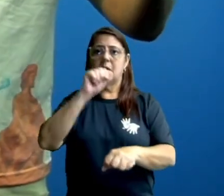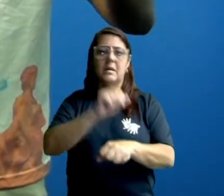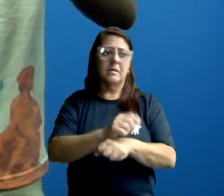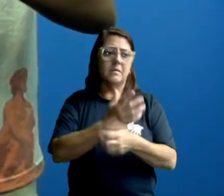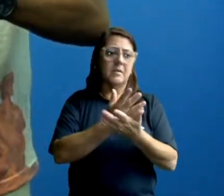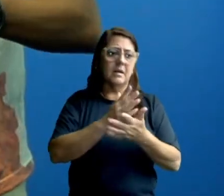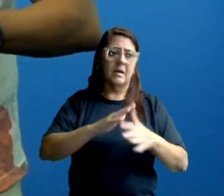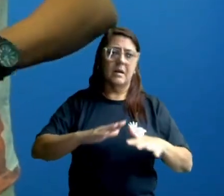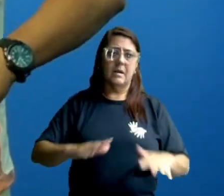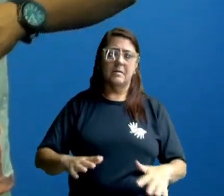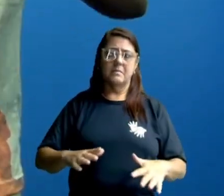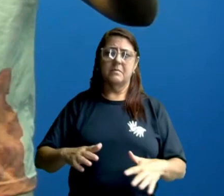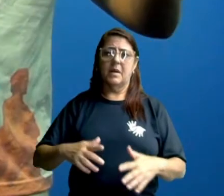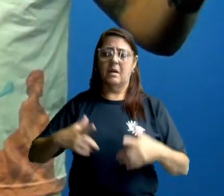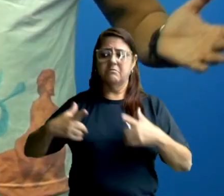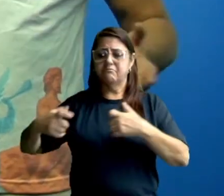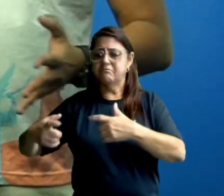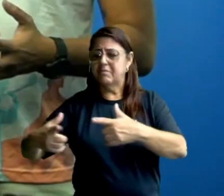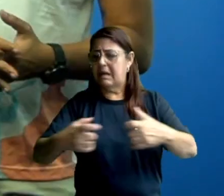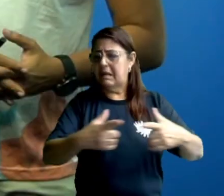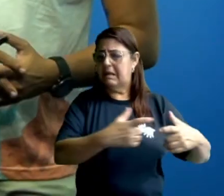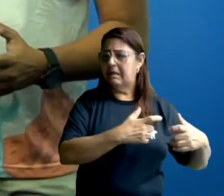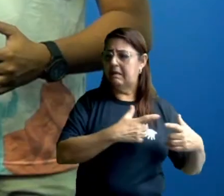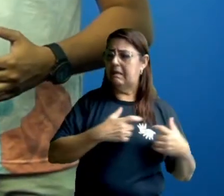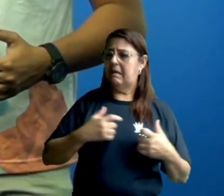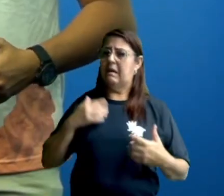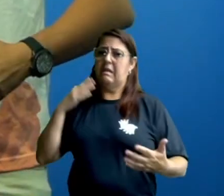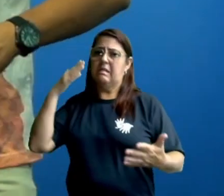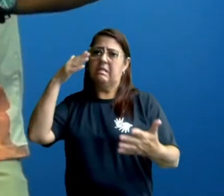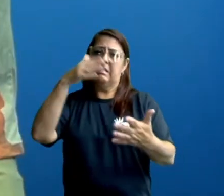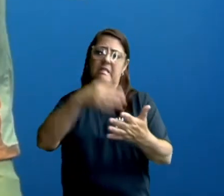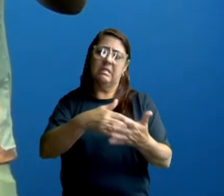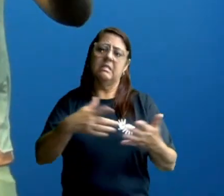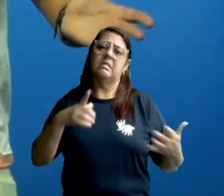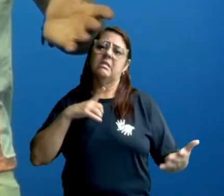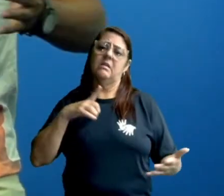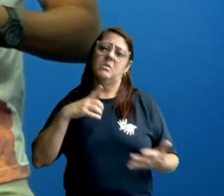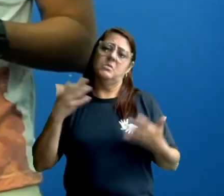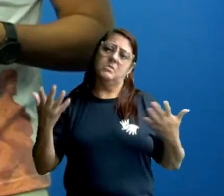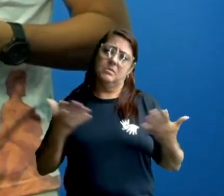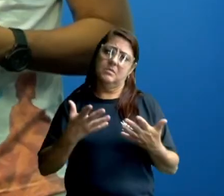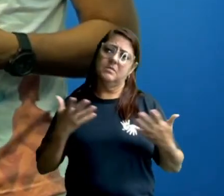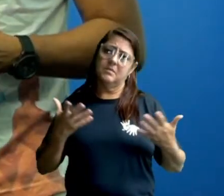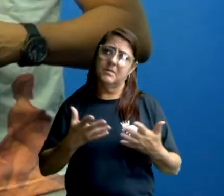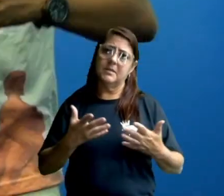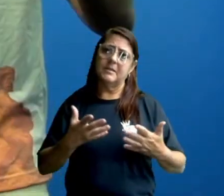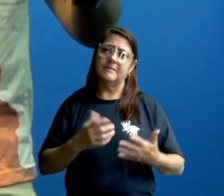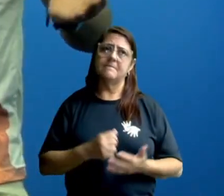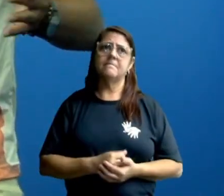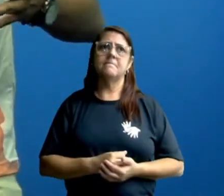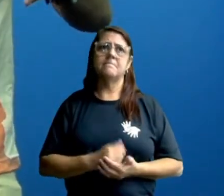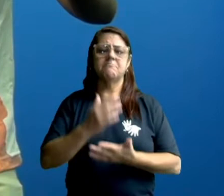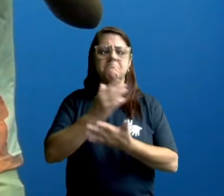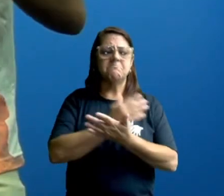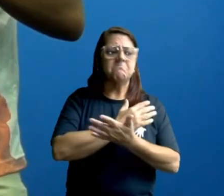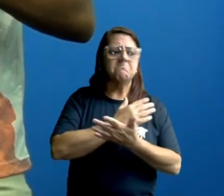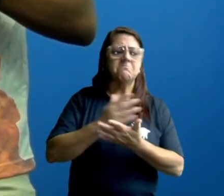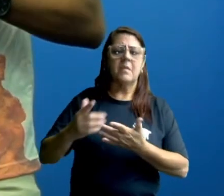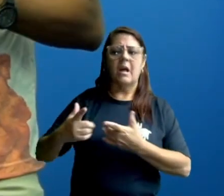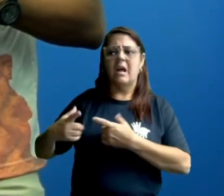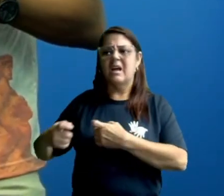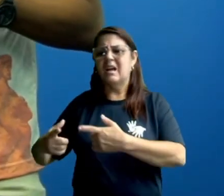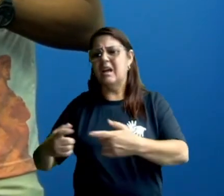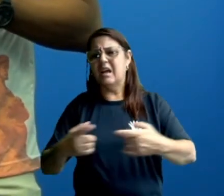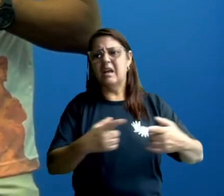Palestina e vai haver uma guerra que até hoje, entre palestinos e judeus, essa